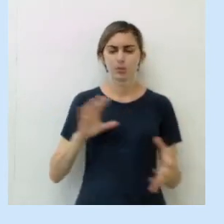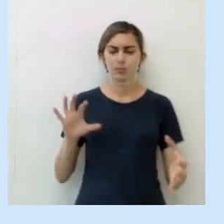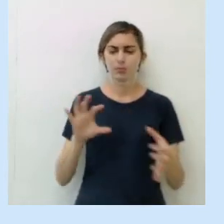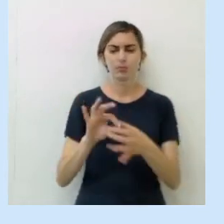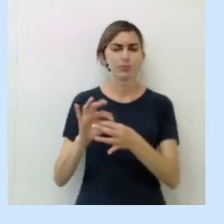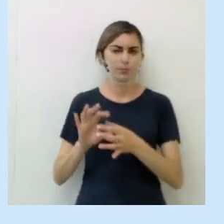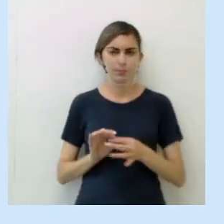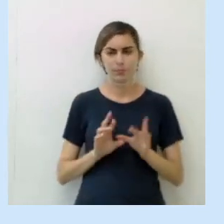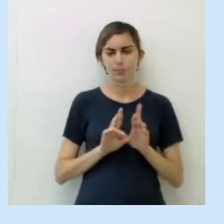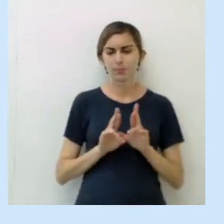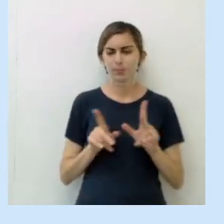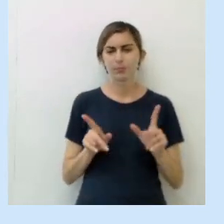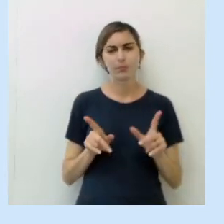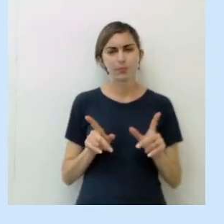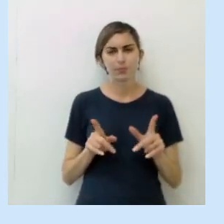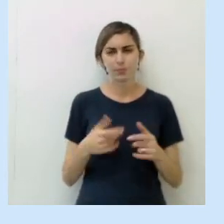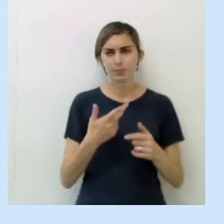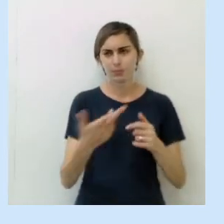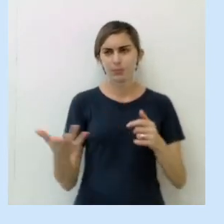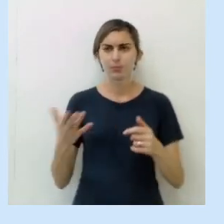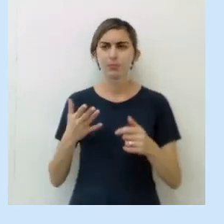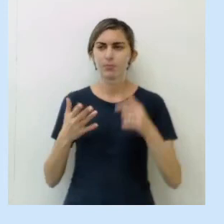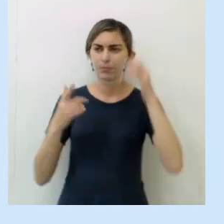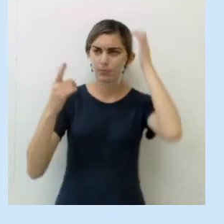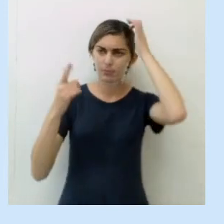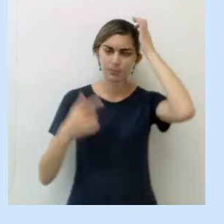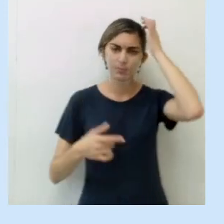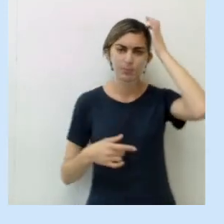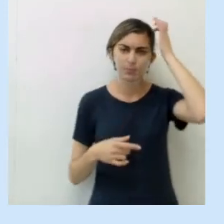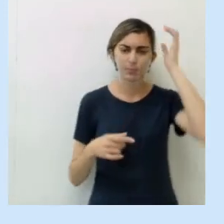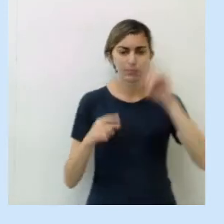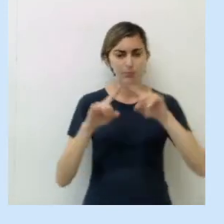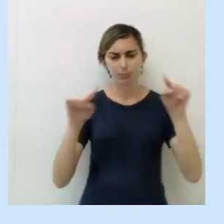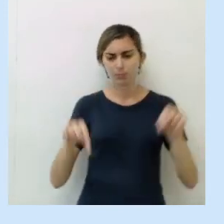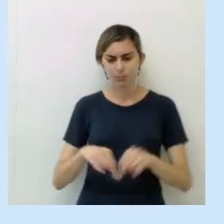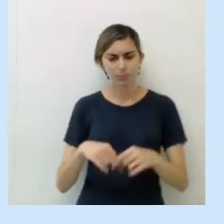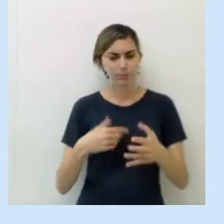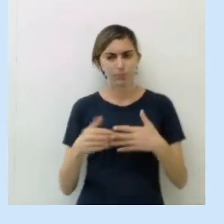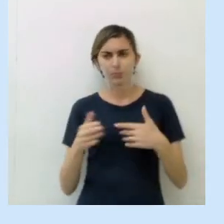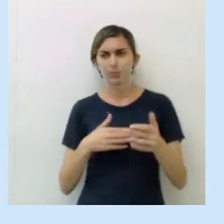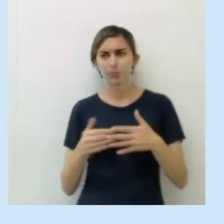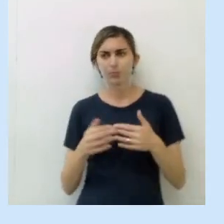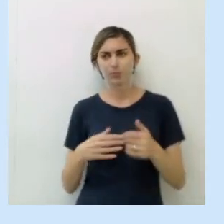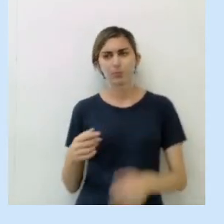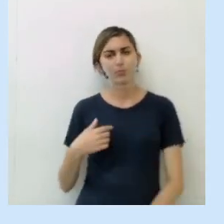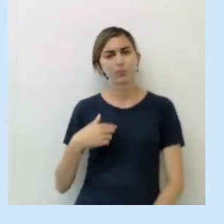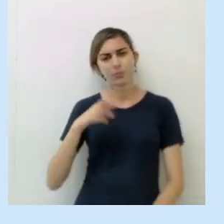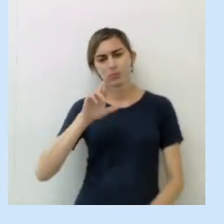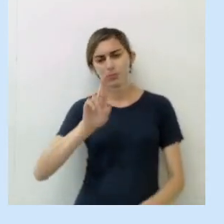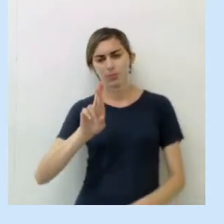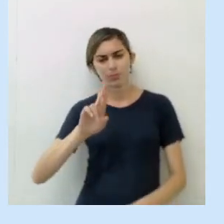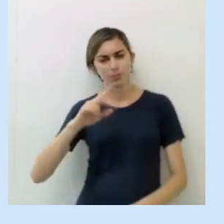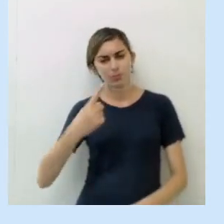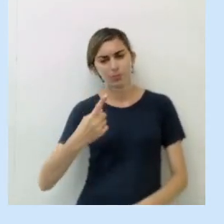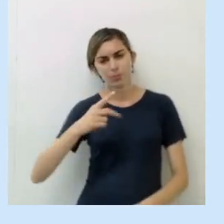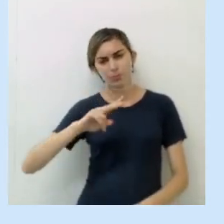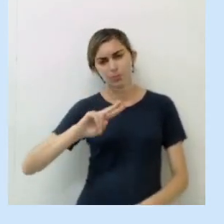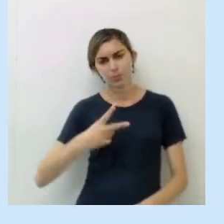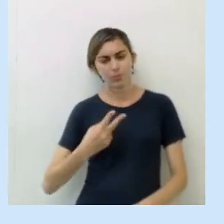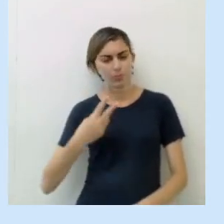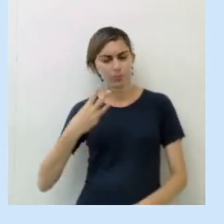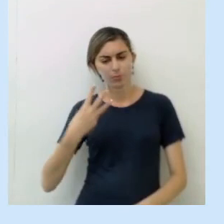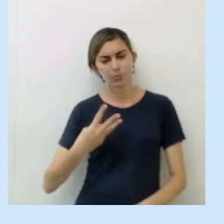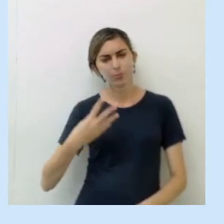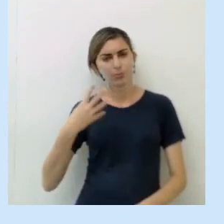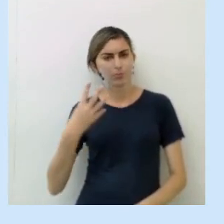ligantes diferentes. Então, olha aí o caso de um ciclano qualquer, com os mesmos radicais R1, 2, 3 e